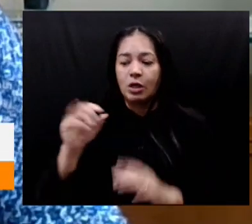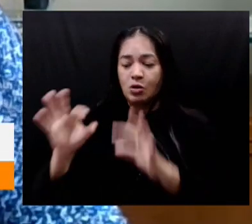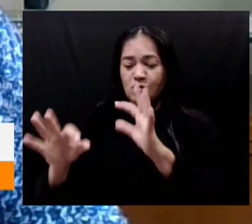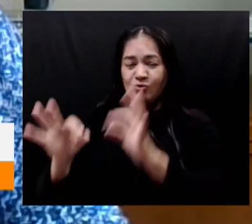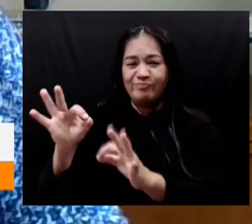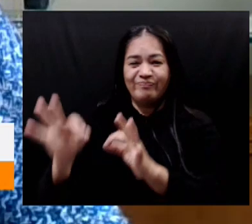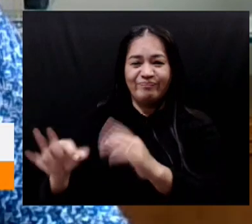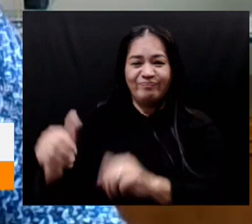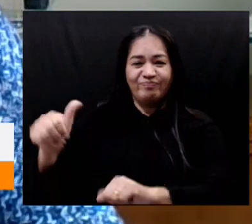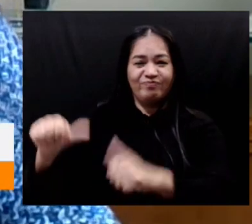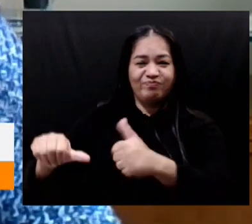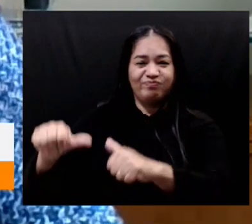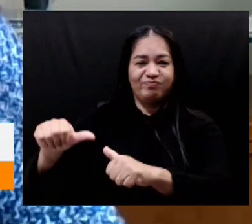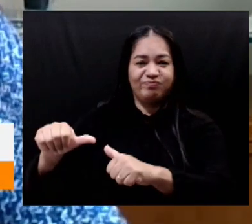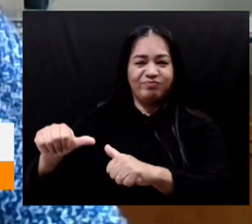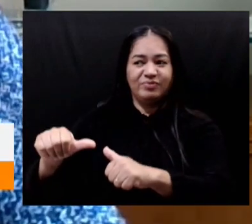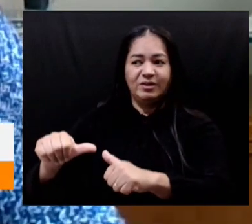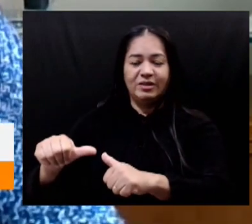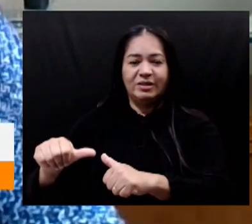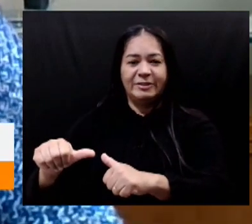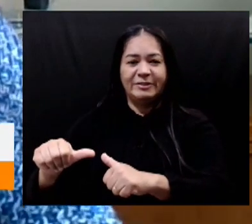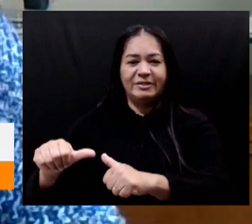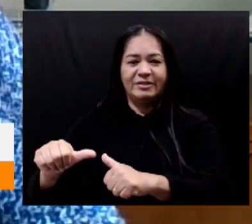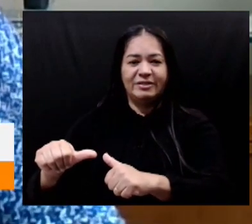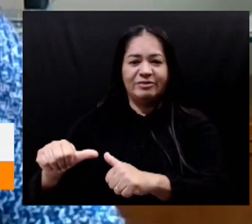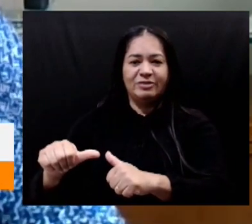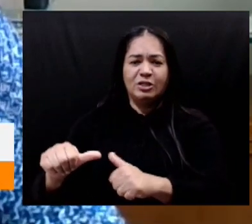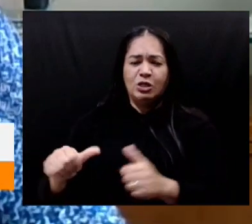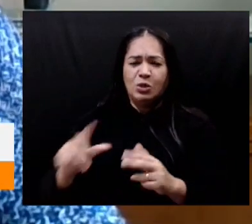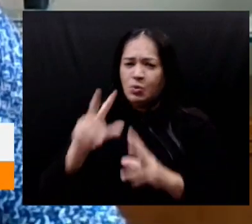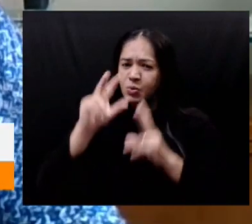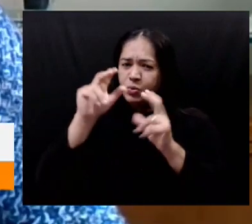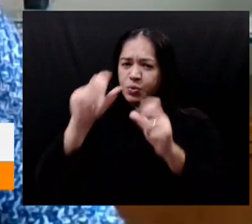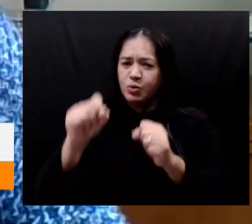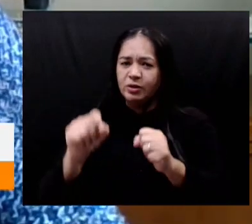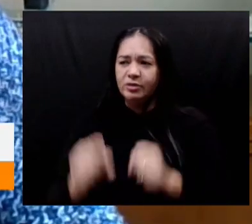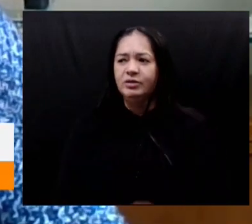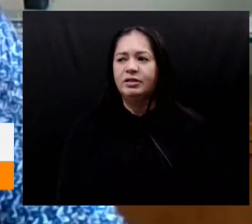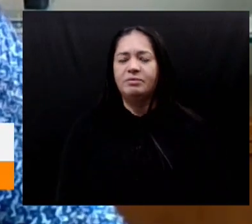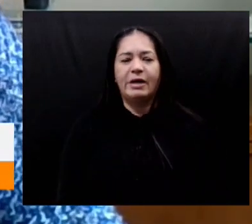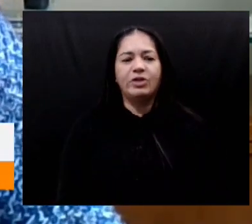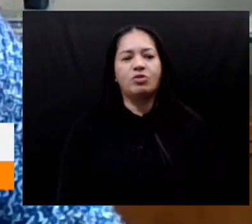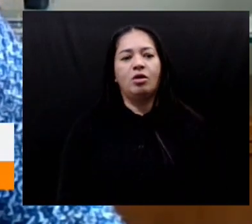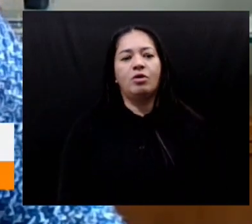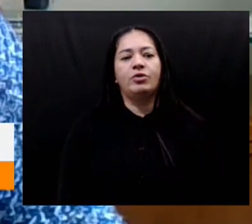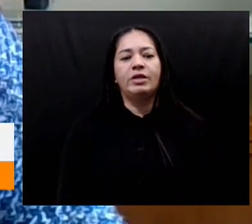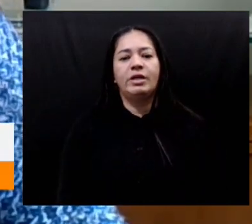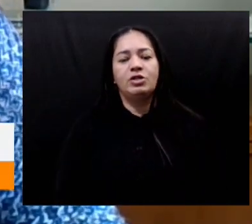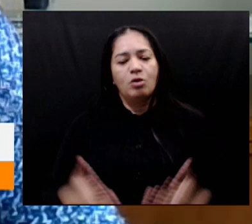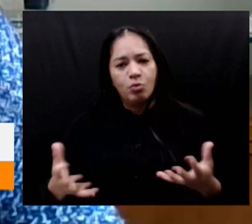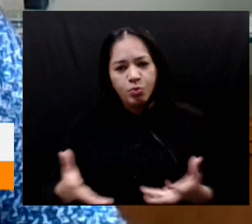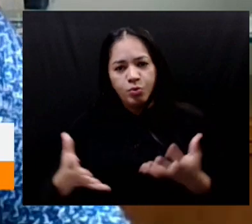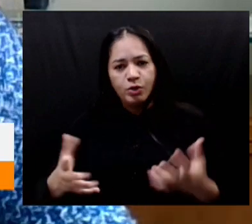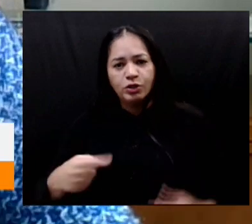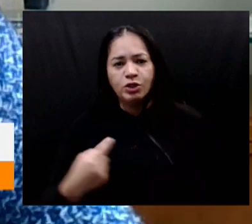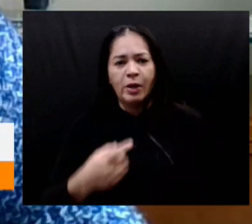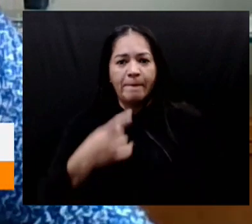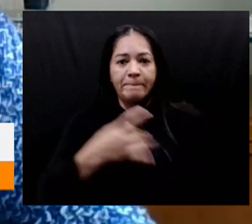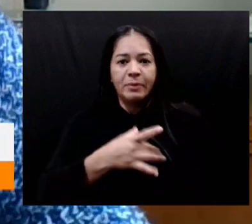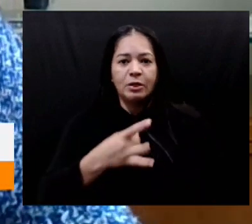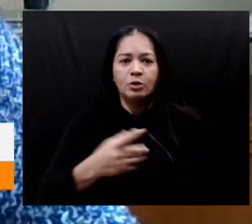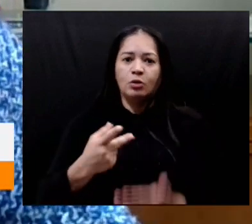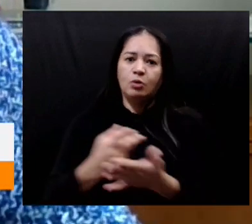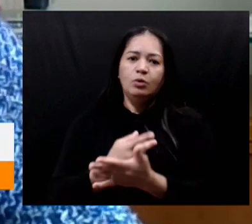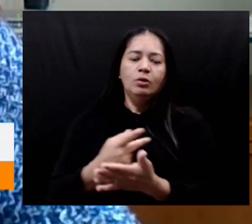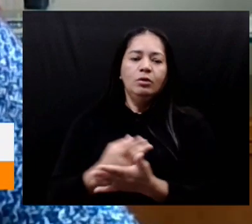muito, intenso na contribuição para que a gente tenha medo de fracassar. Porque junto com ele